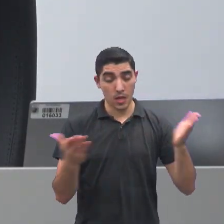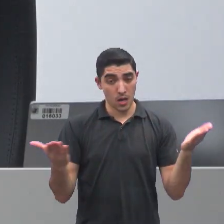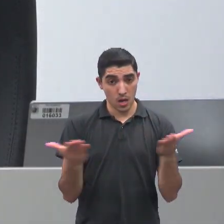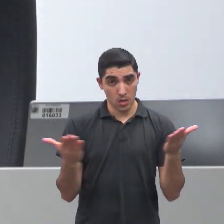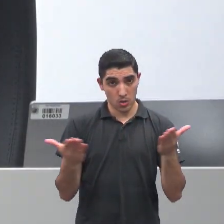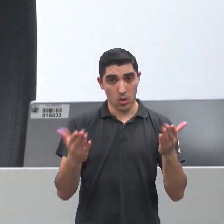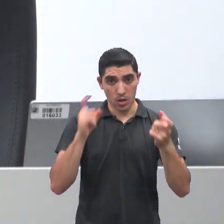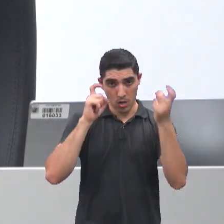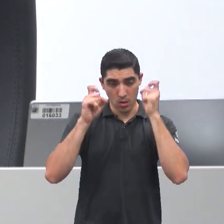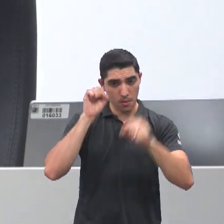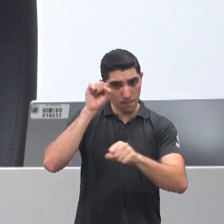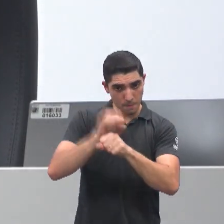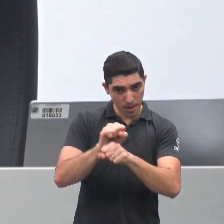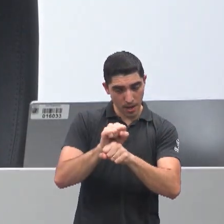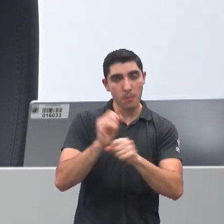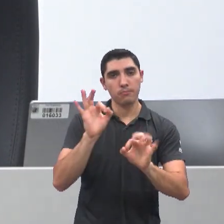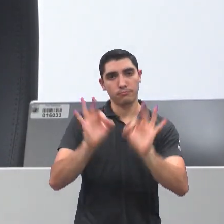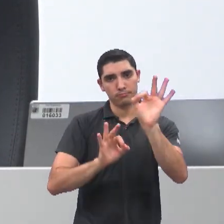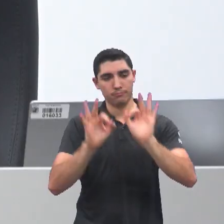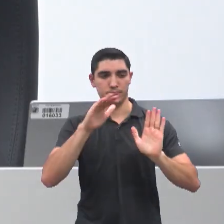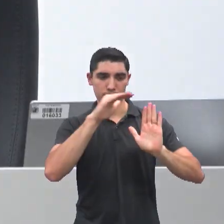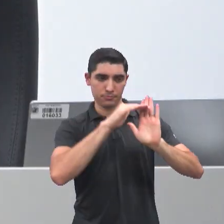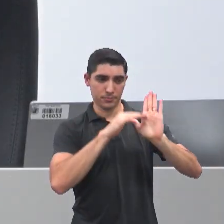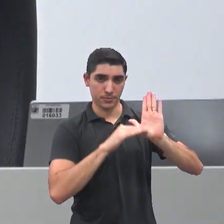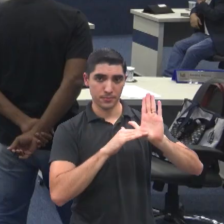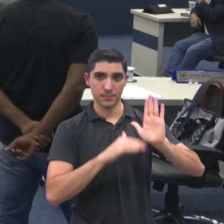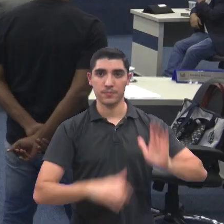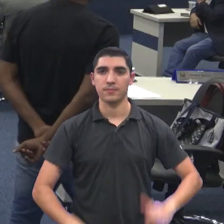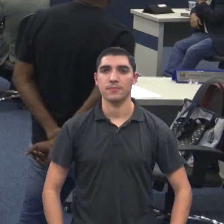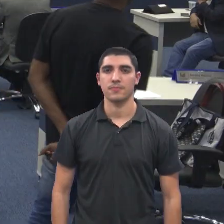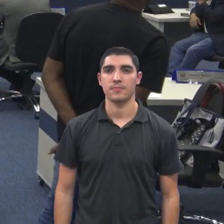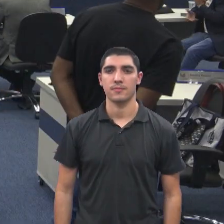Suspenderemos a sessão por algum instante para a reorganização da pauta.